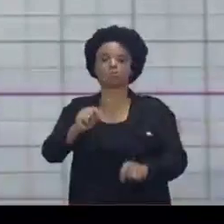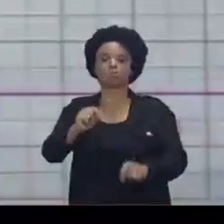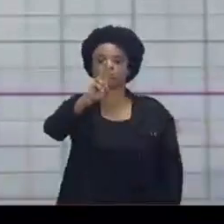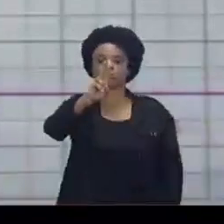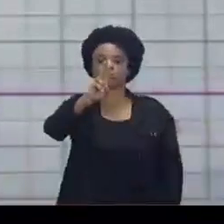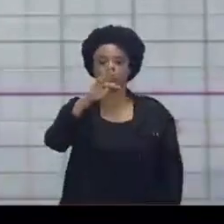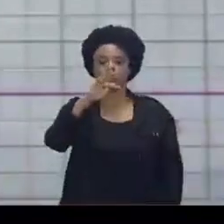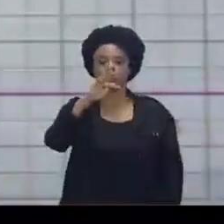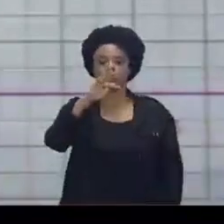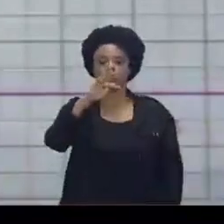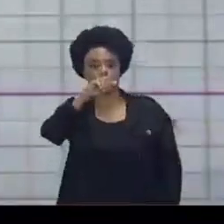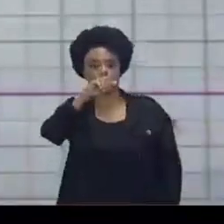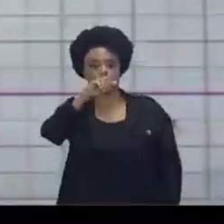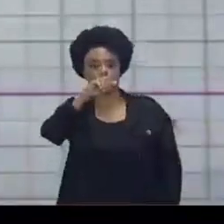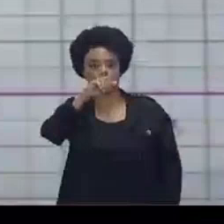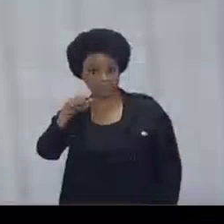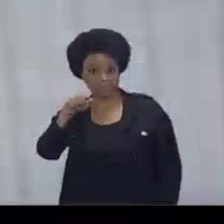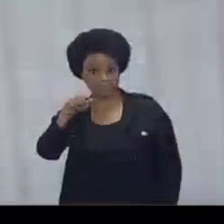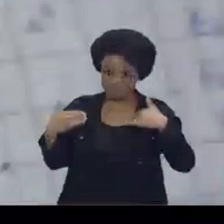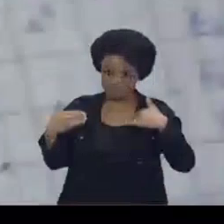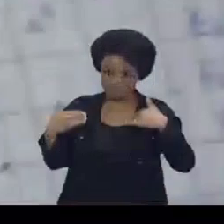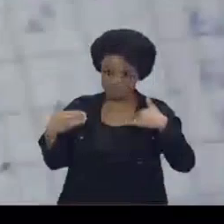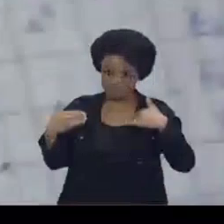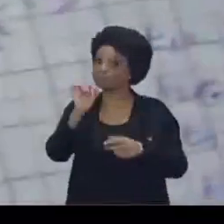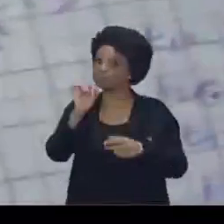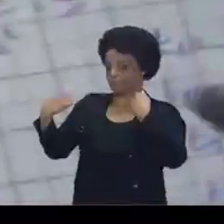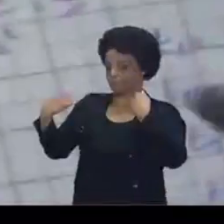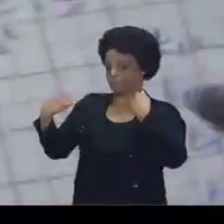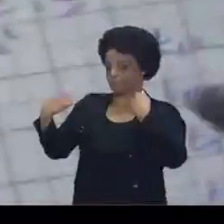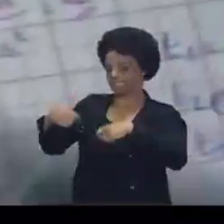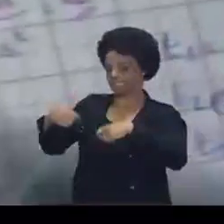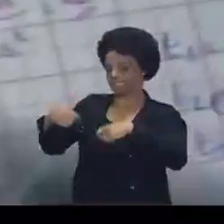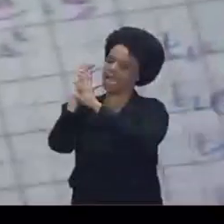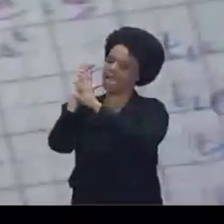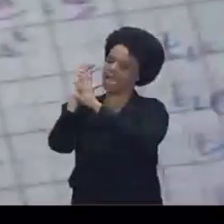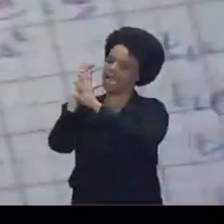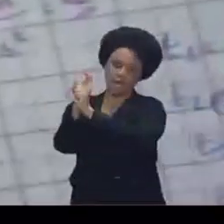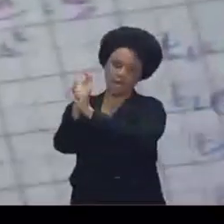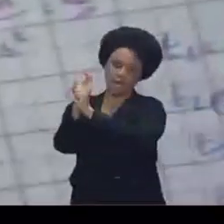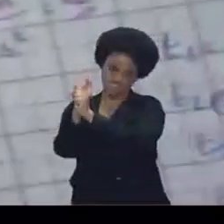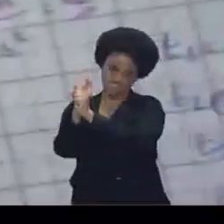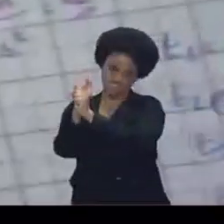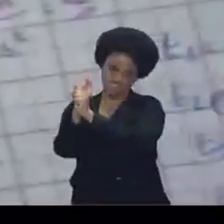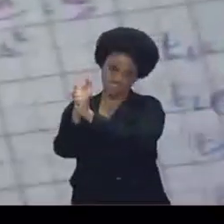uniforme, ok? Então, você vai ter que calcular todas